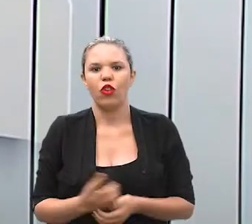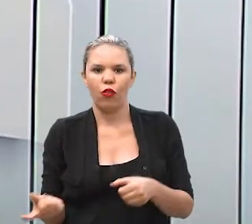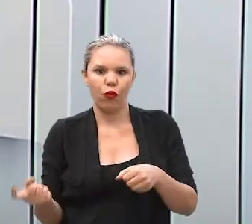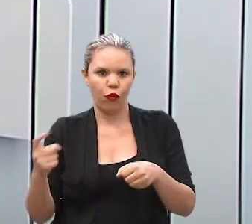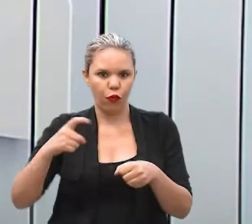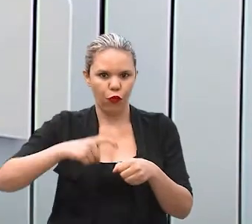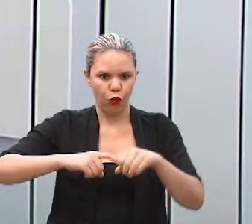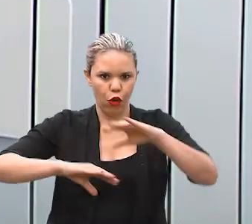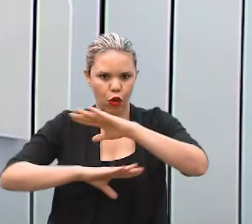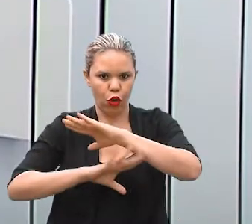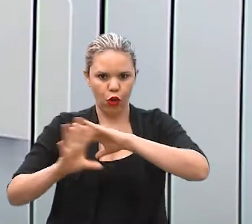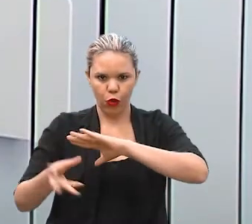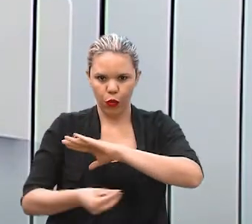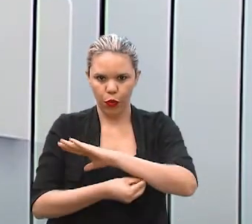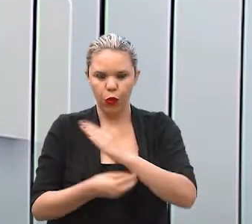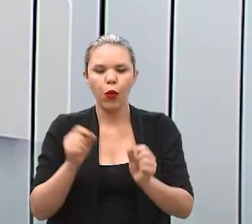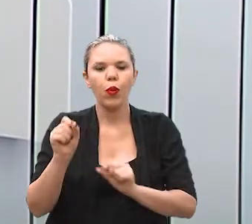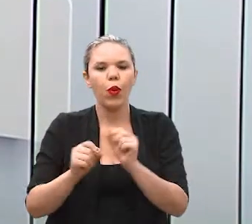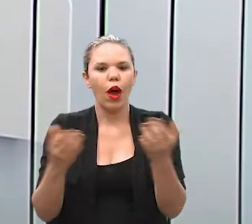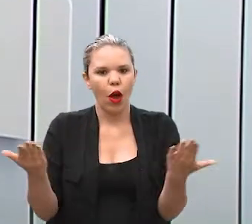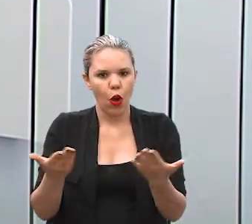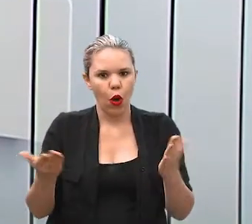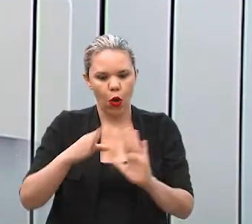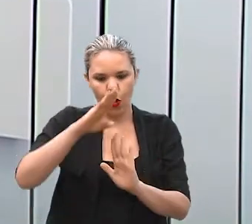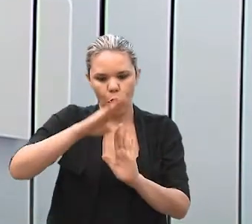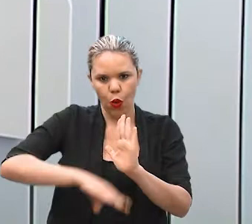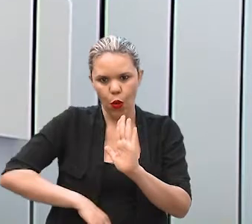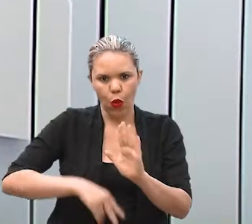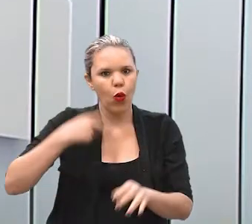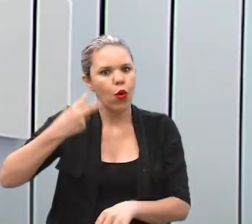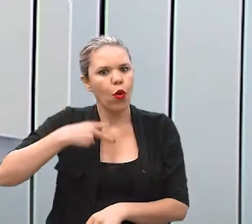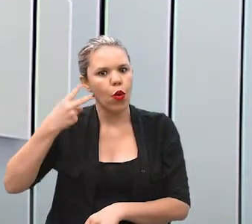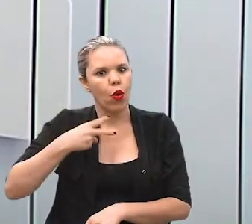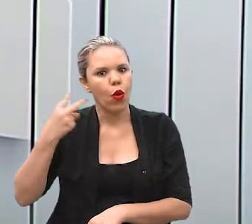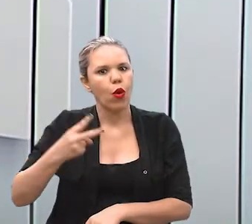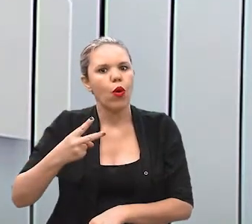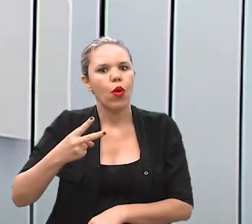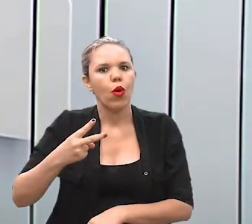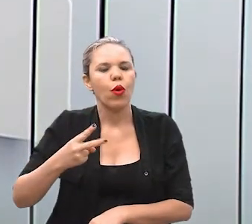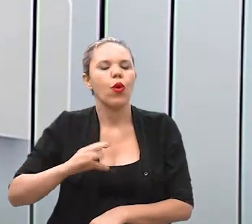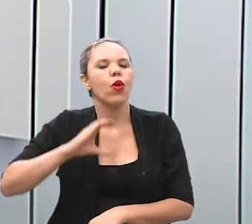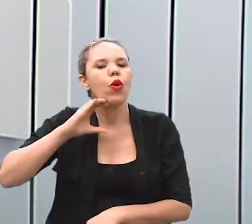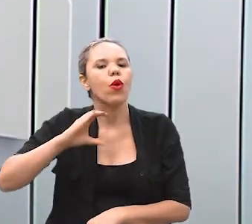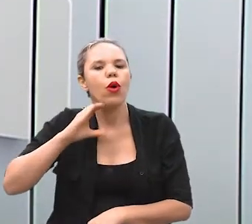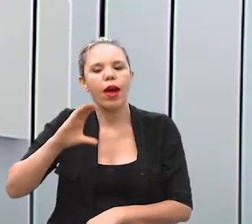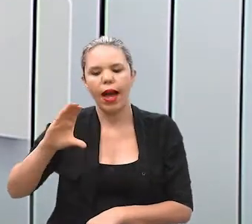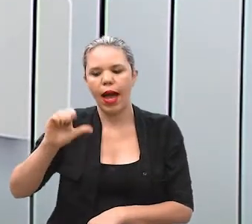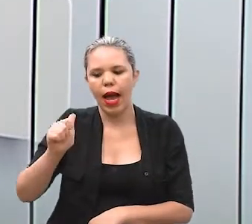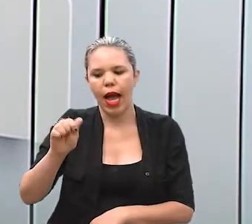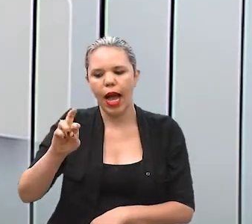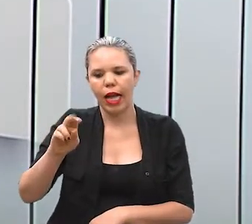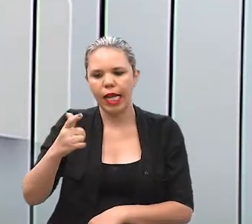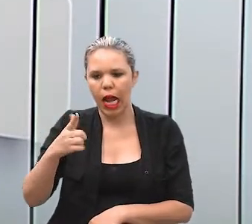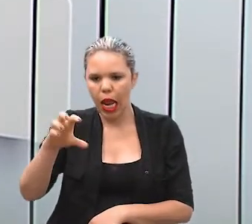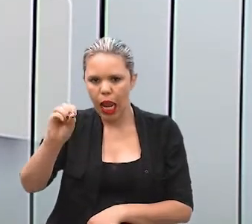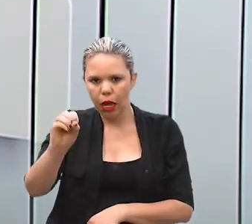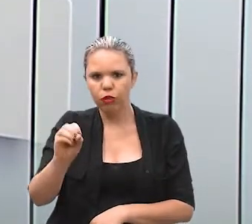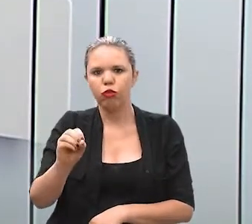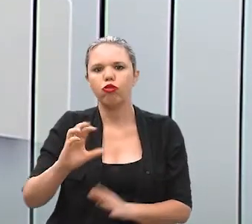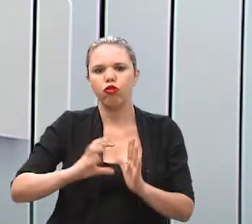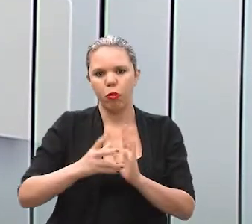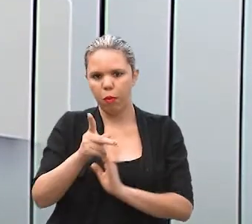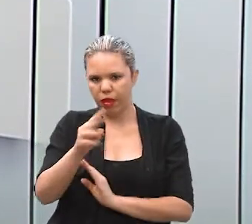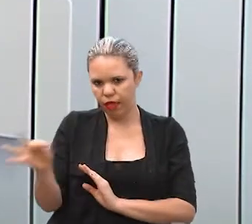Voltamos com o Câmara Total e quem está em pauta agora é o vereador Carlão do PT, que está na segunda legislatura. É